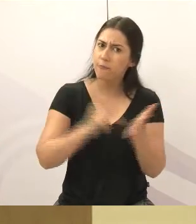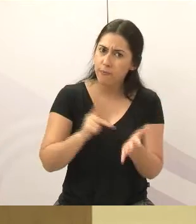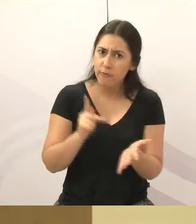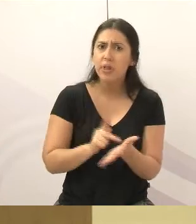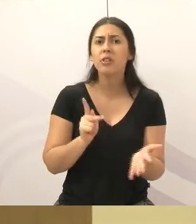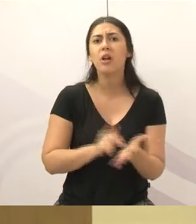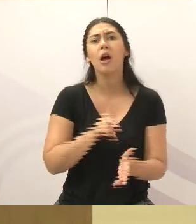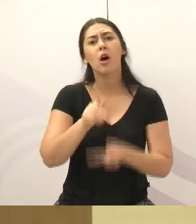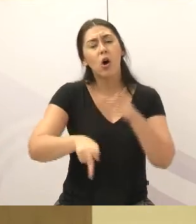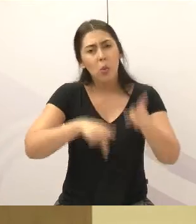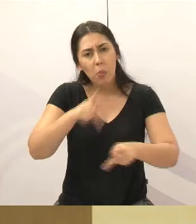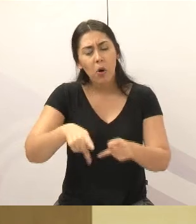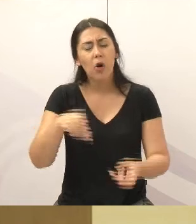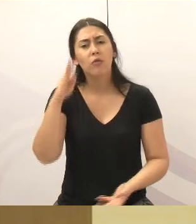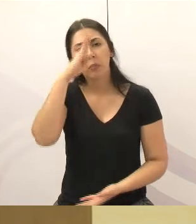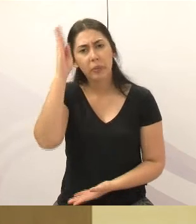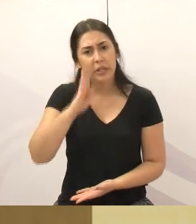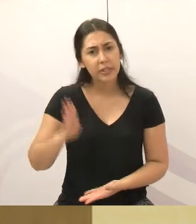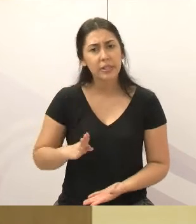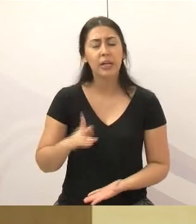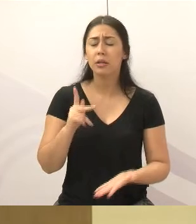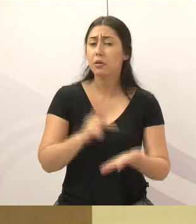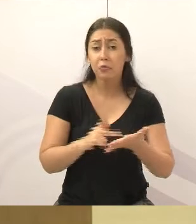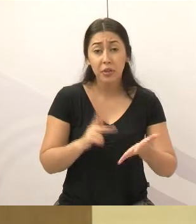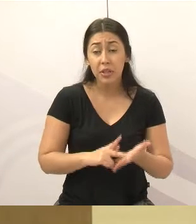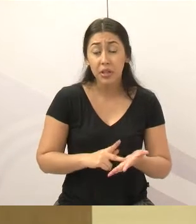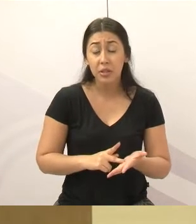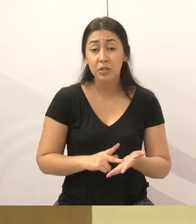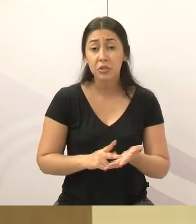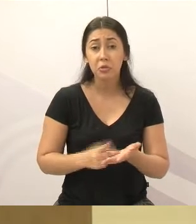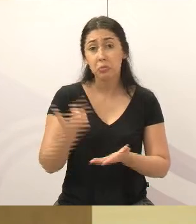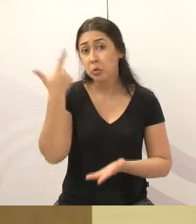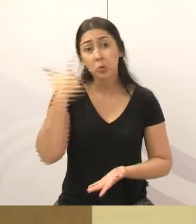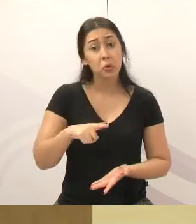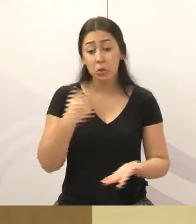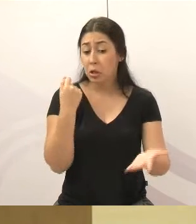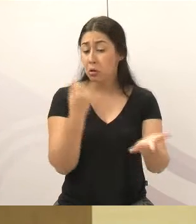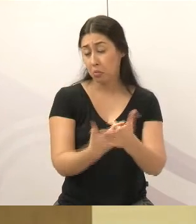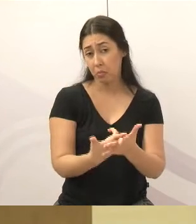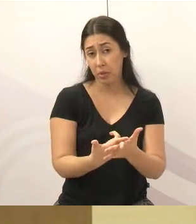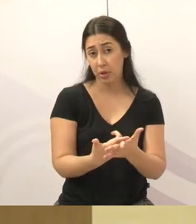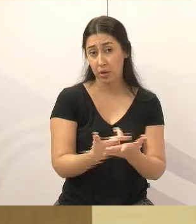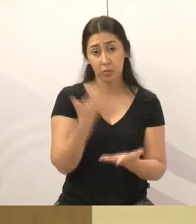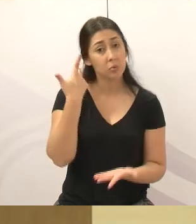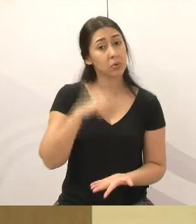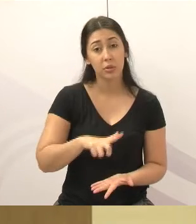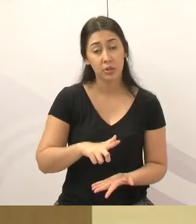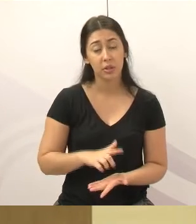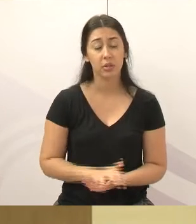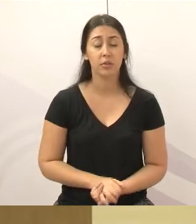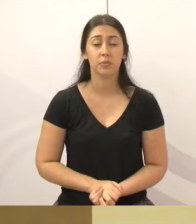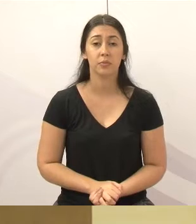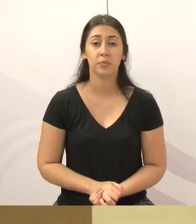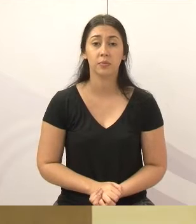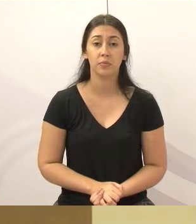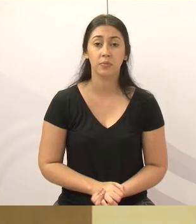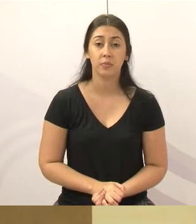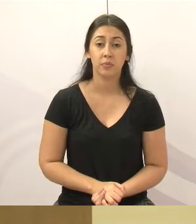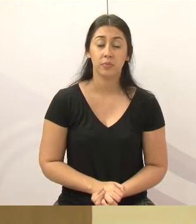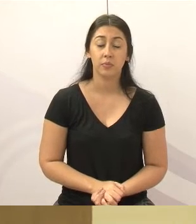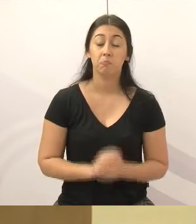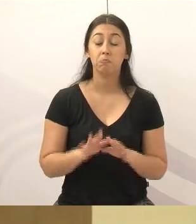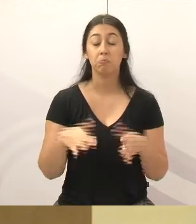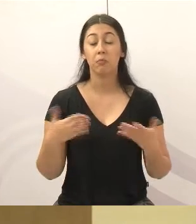do povo brasileiro, é a pura realidade das pessoas que moram na nossa cidade. É caro.